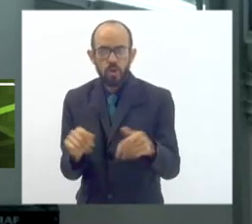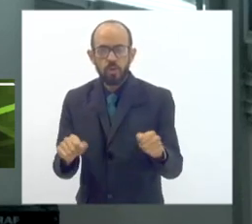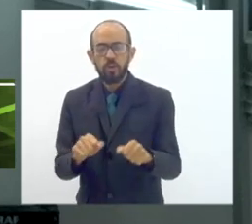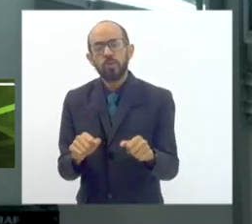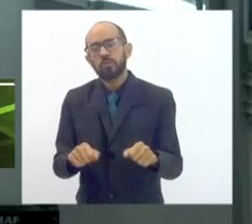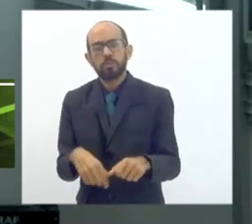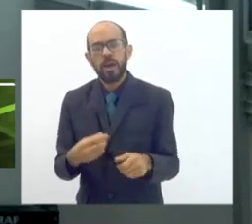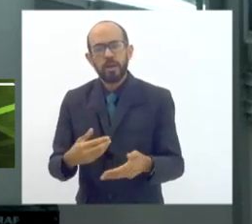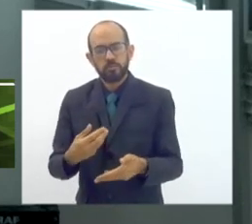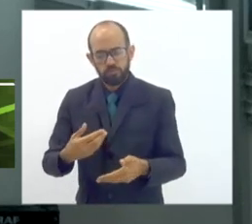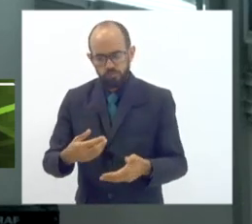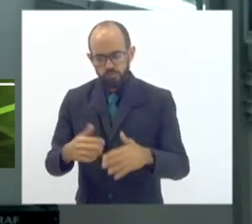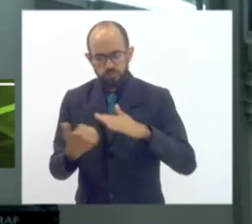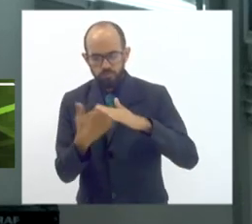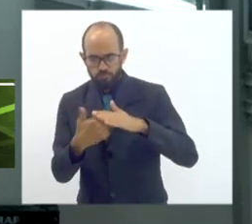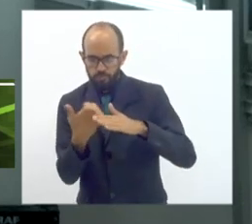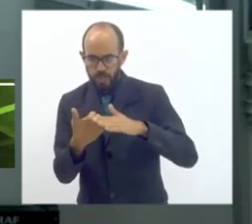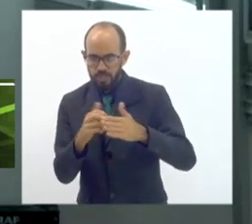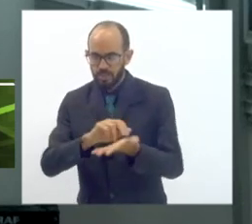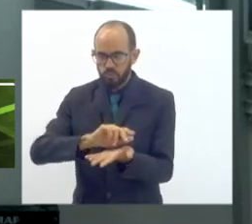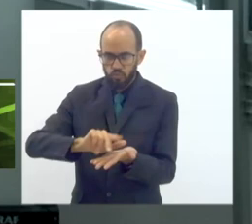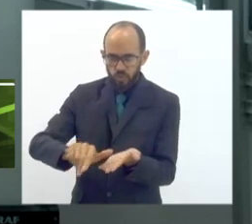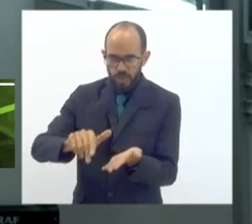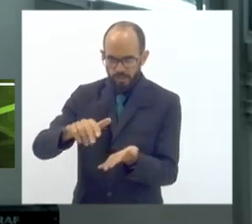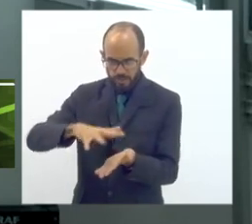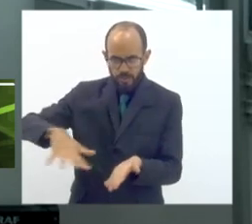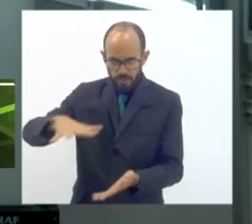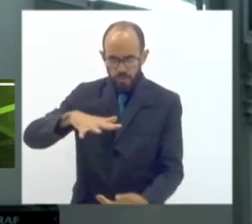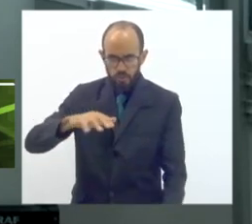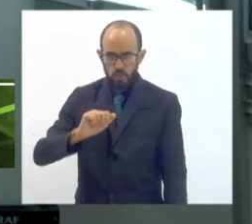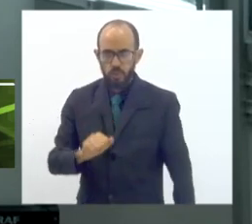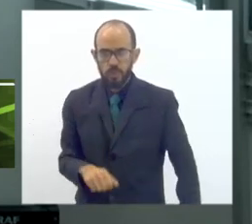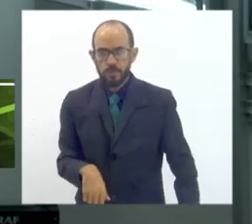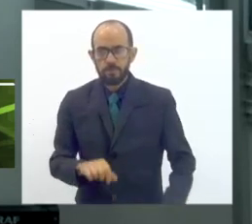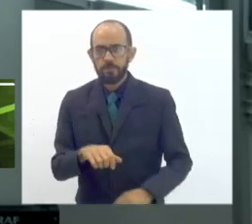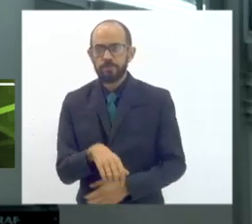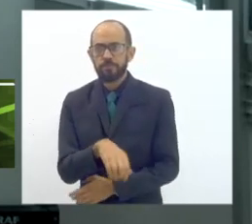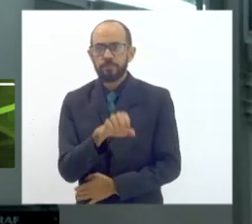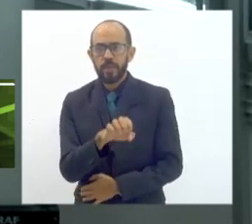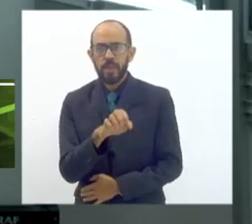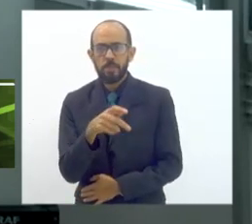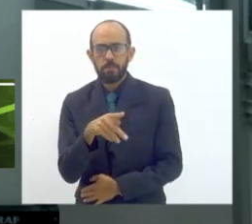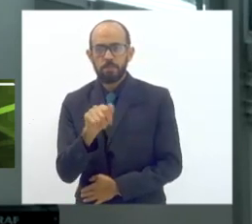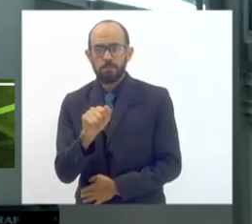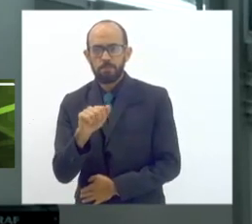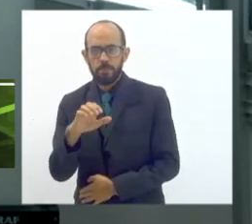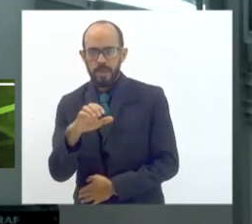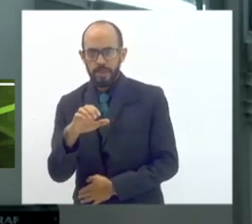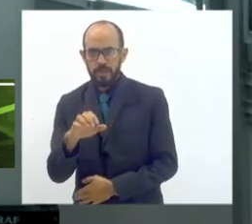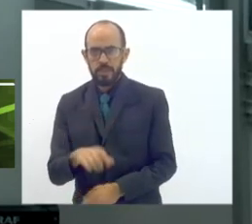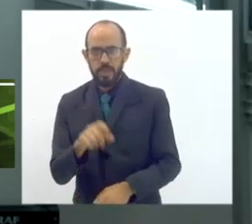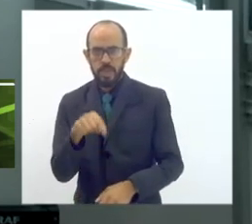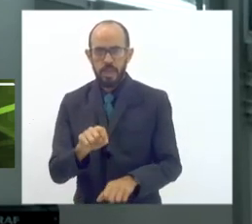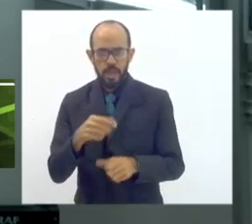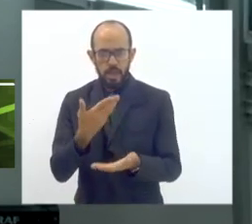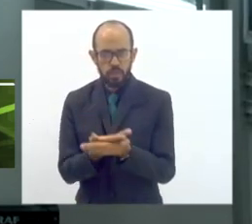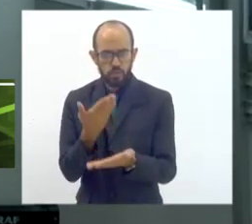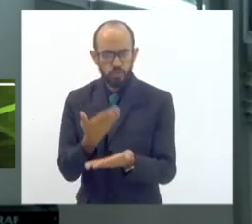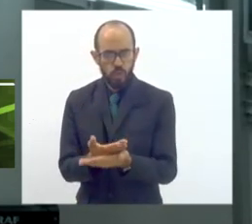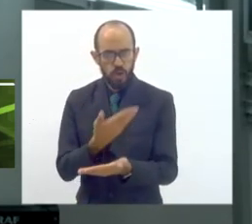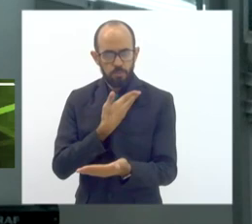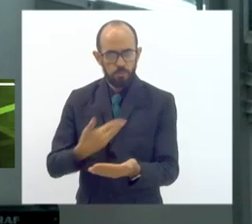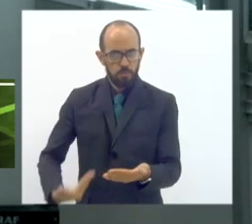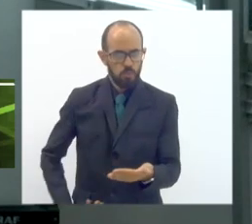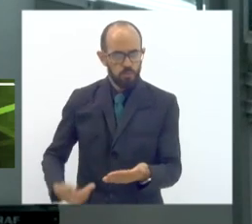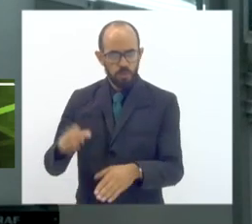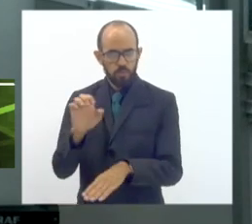entre as grandes, médias e pequenas empresas da região. EPEC, A Escola Pública de Estado do Conleste EPEC é